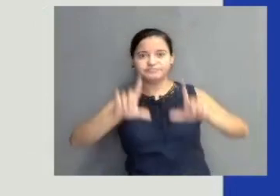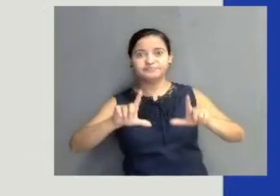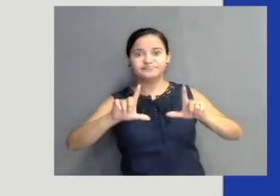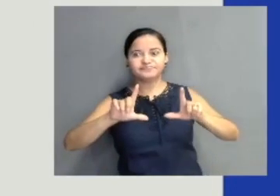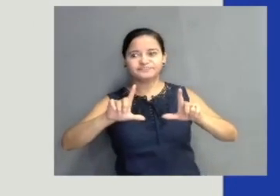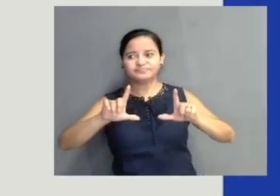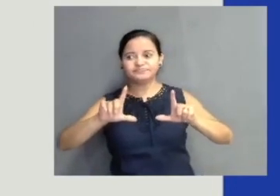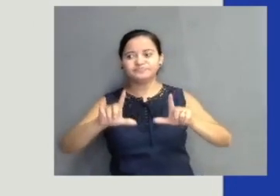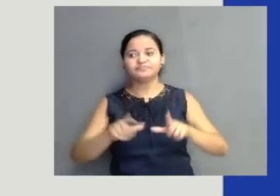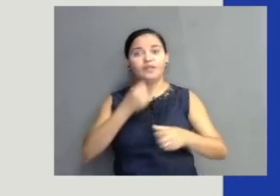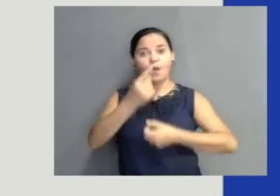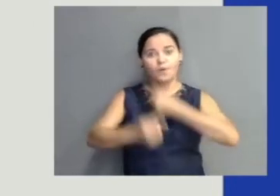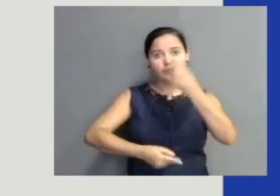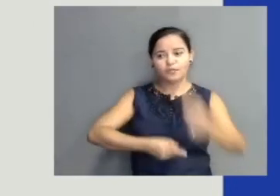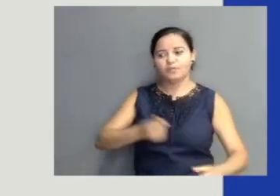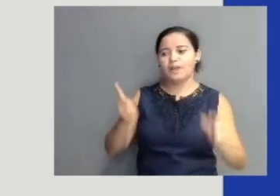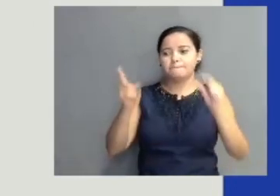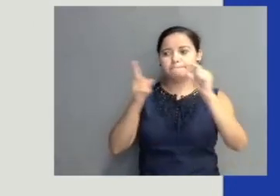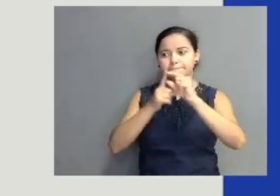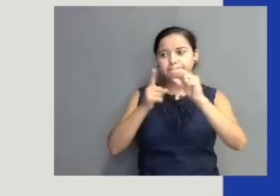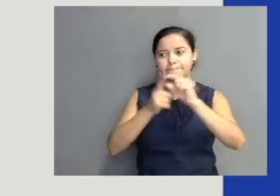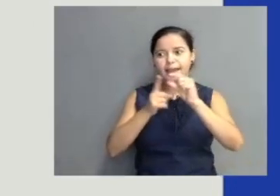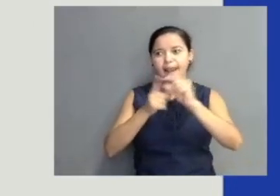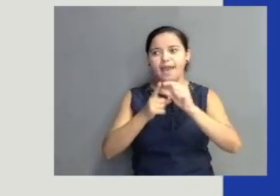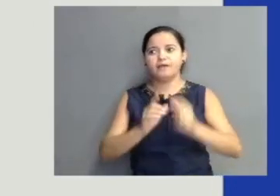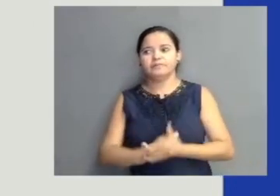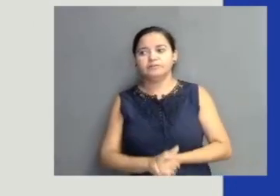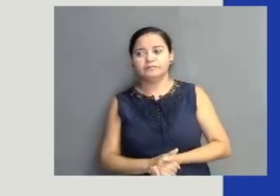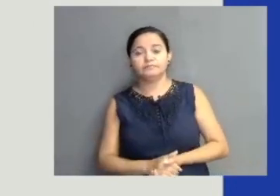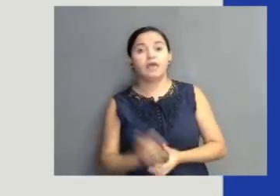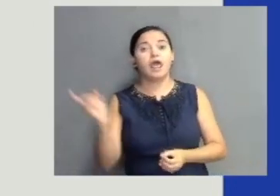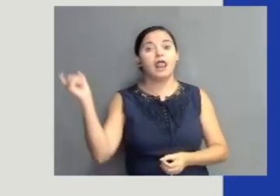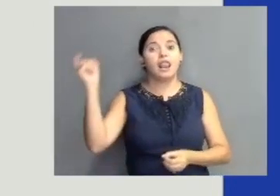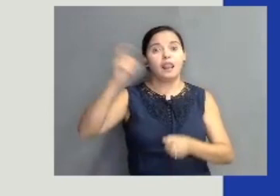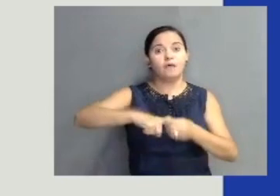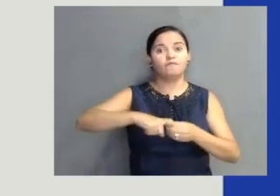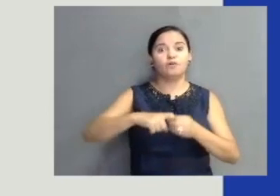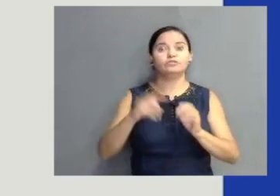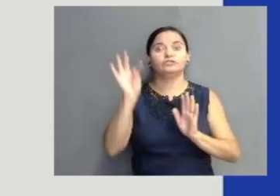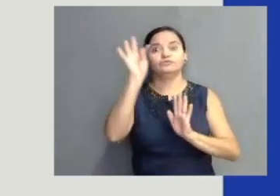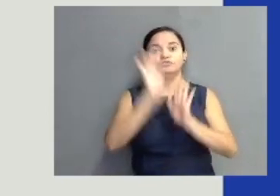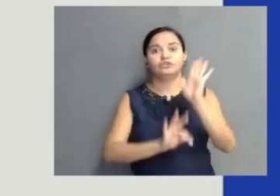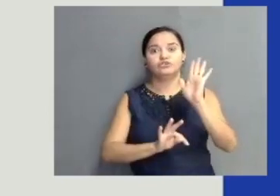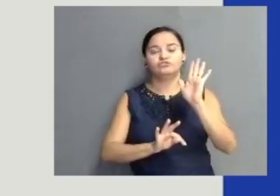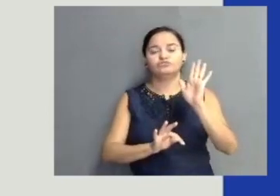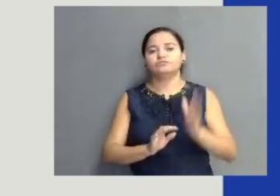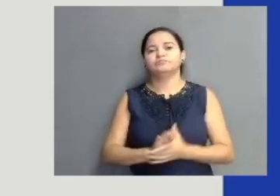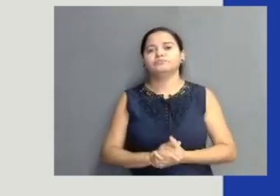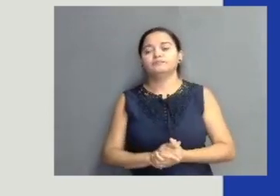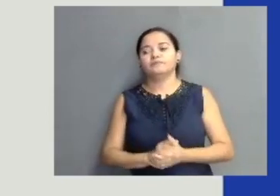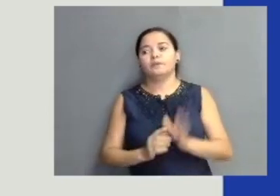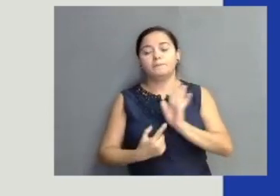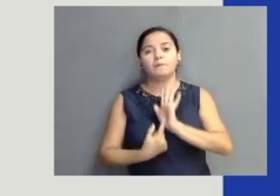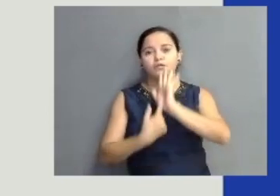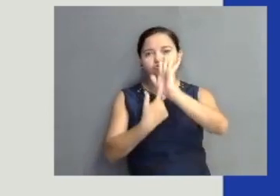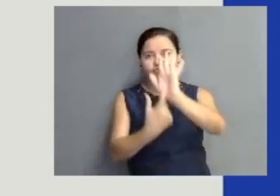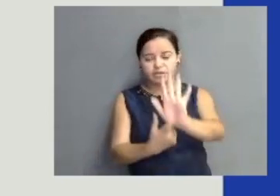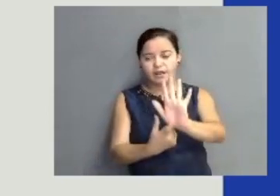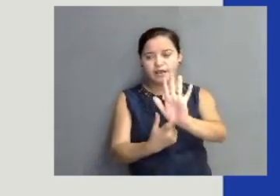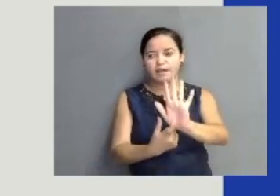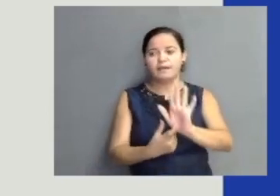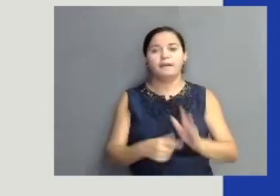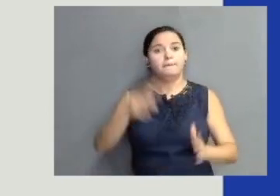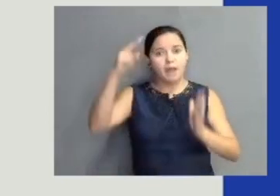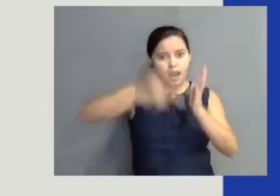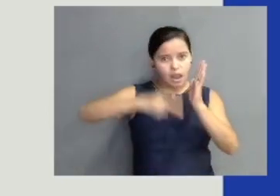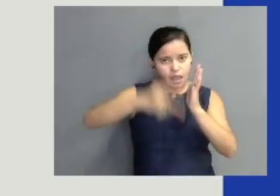conhecer essas palavras. Então, ó, retomando o texto. Vou trazer o texto novamente, mas nós não vamos